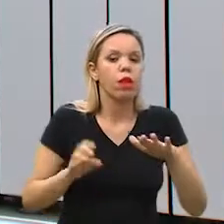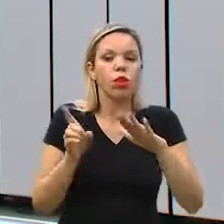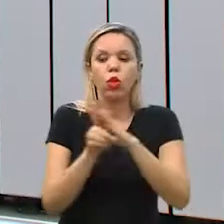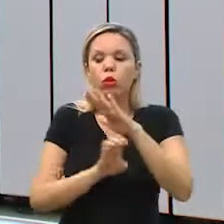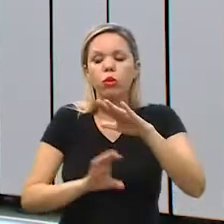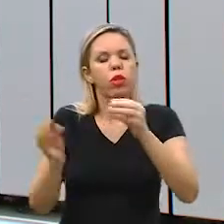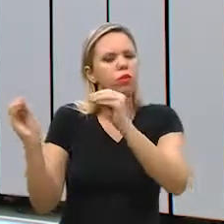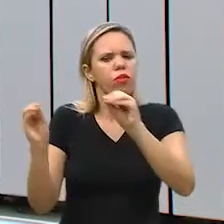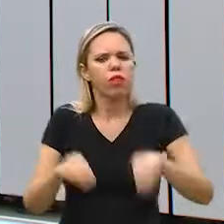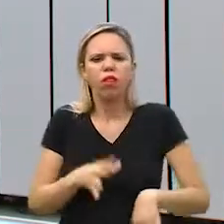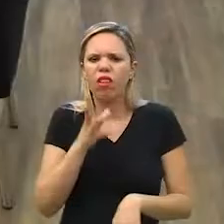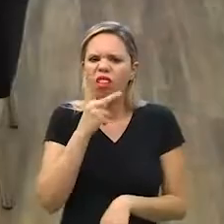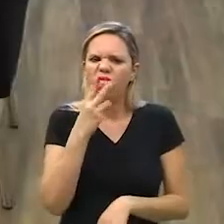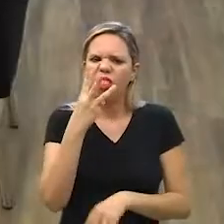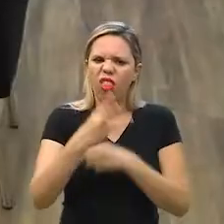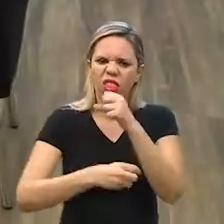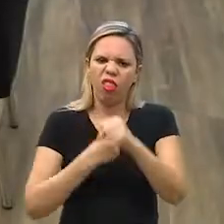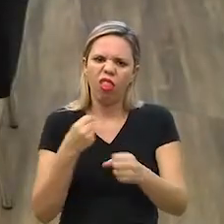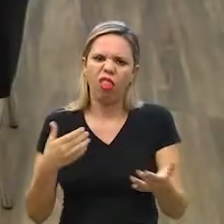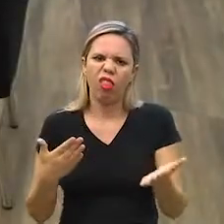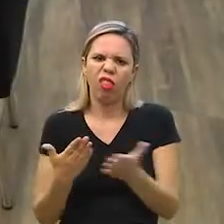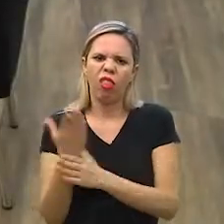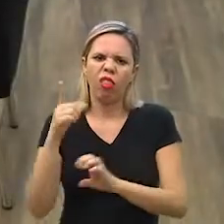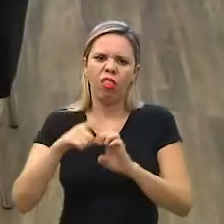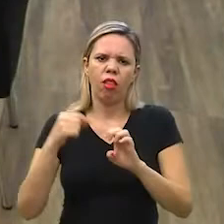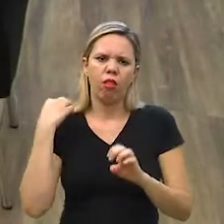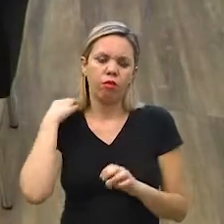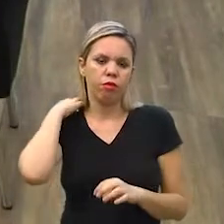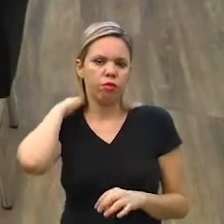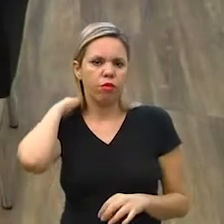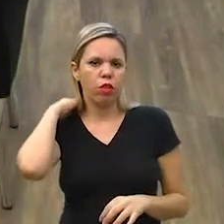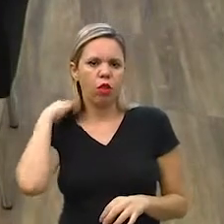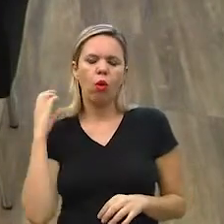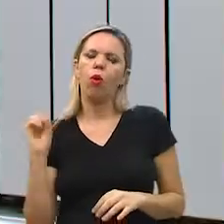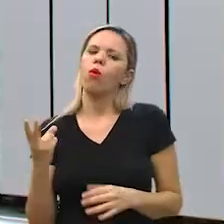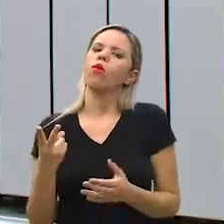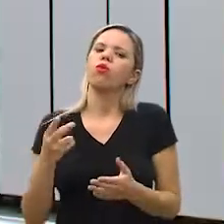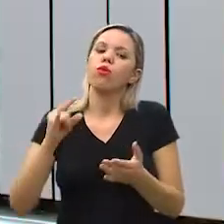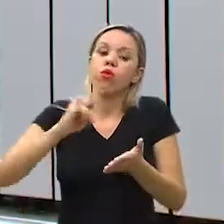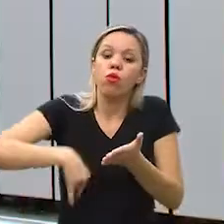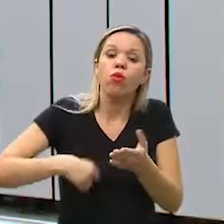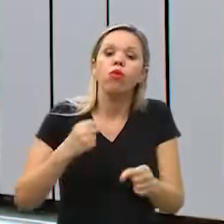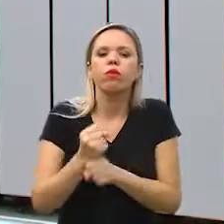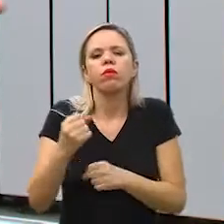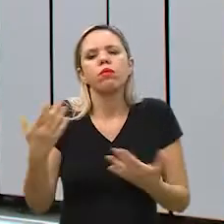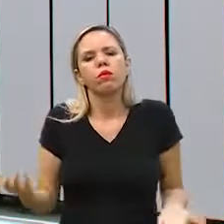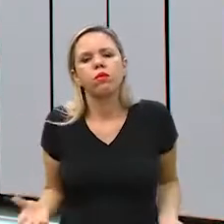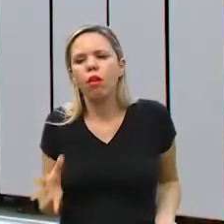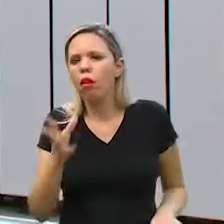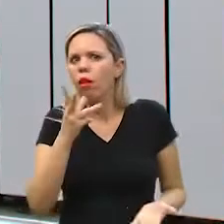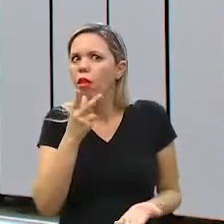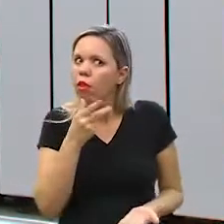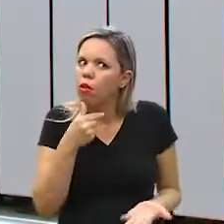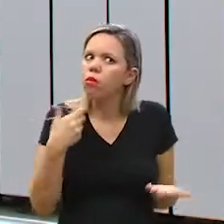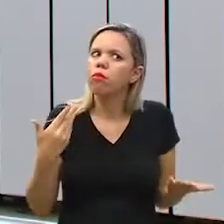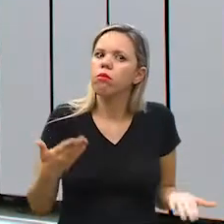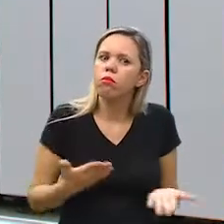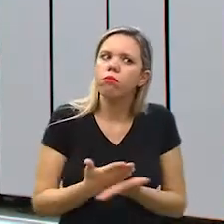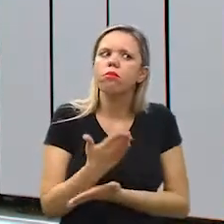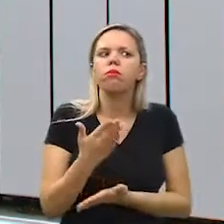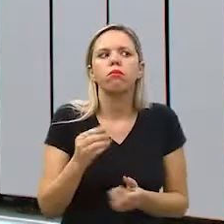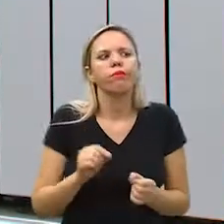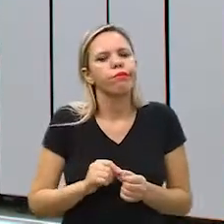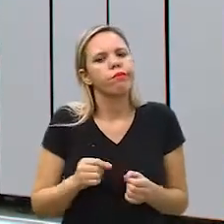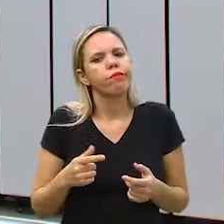cá porque aqui demora 2, 3, 4 anos para aprovar um empreendimento, ou tirar um alvará de construção, um alvará de